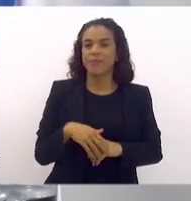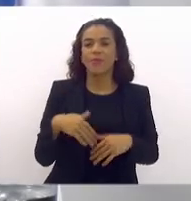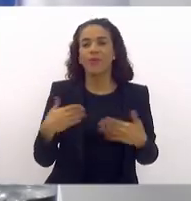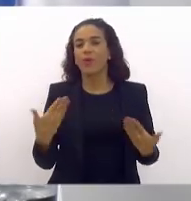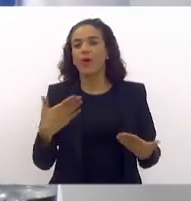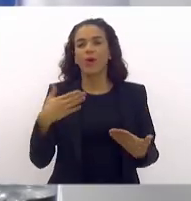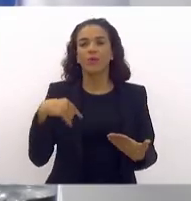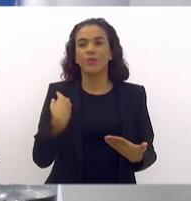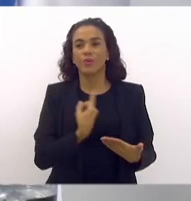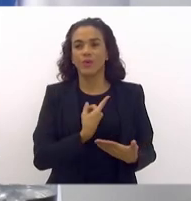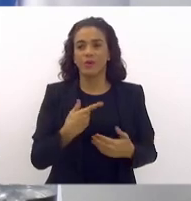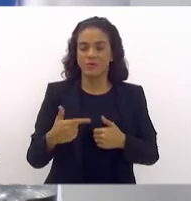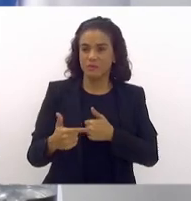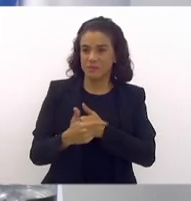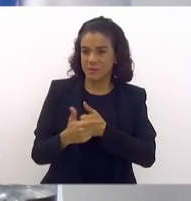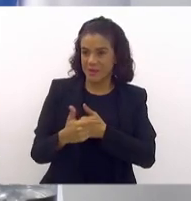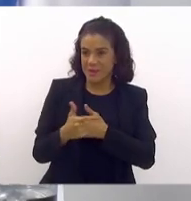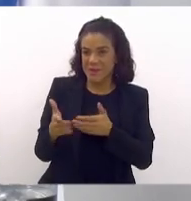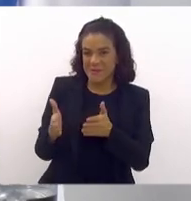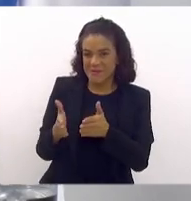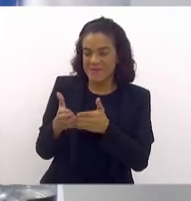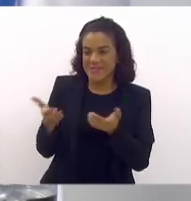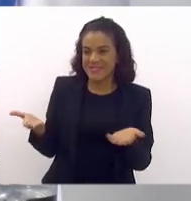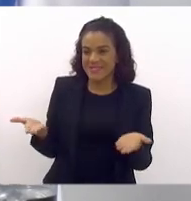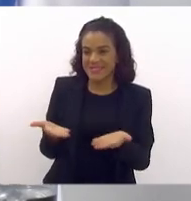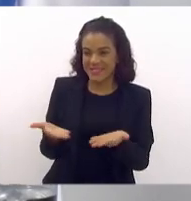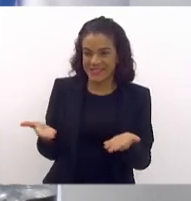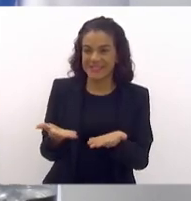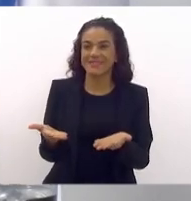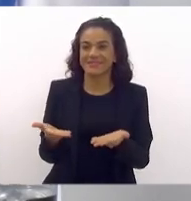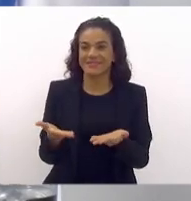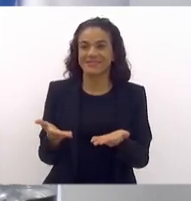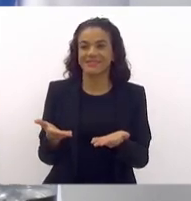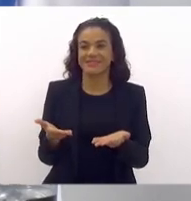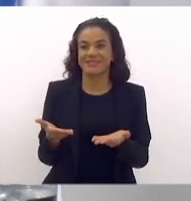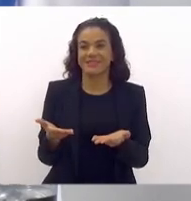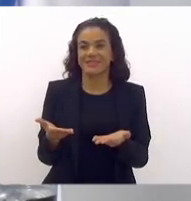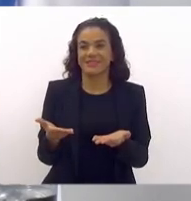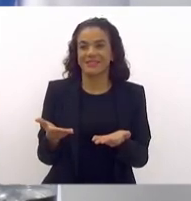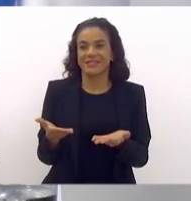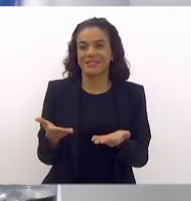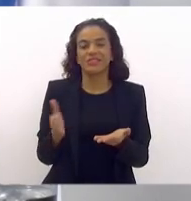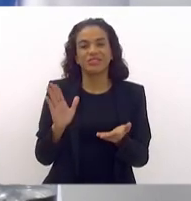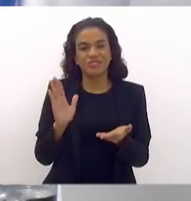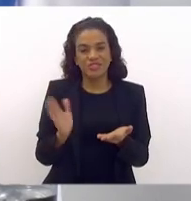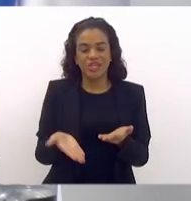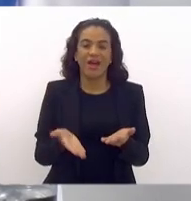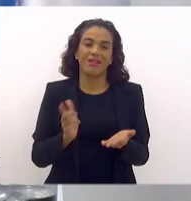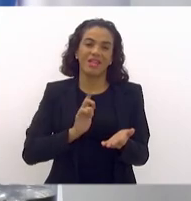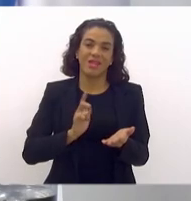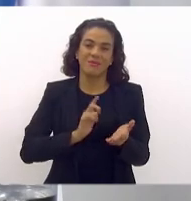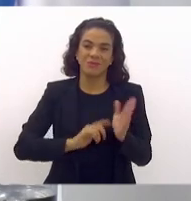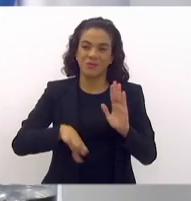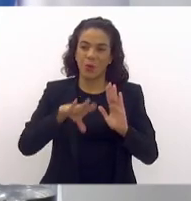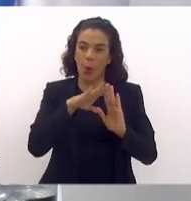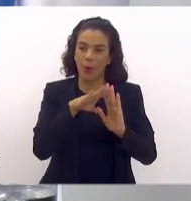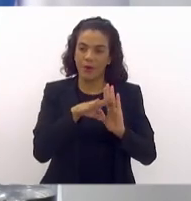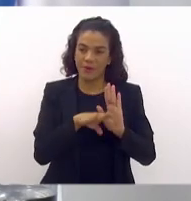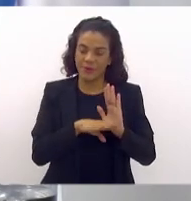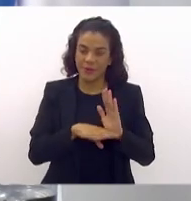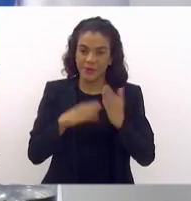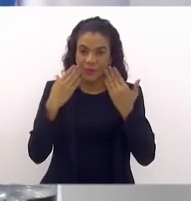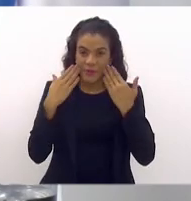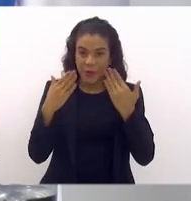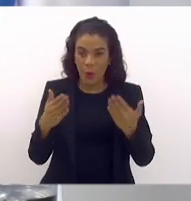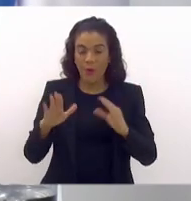nosso papel? E pedindo desde já, que nós já recebemos o conteúdo exibido, mas que a gente